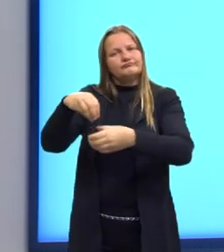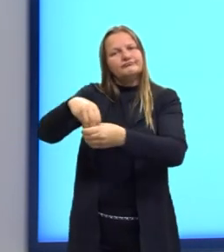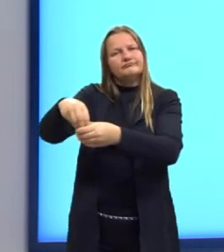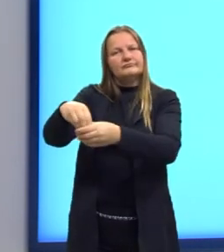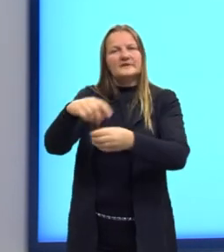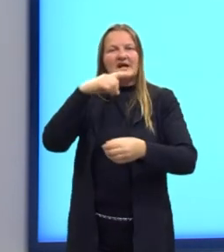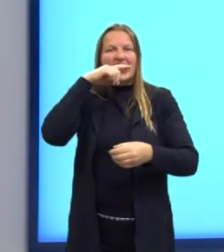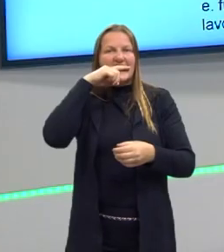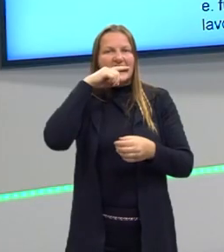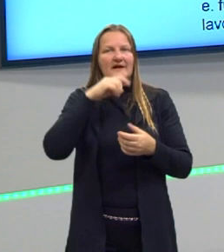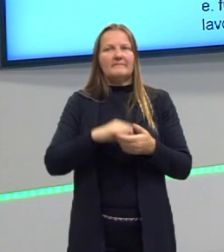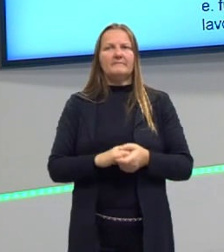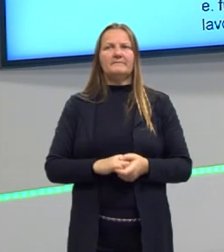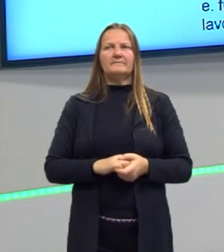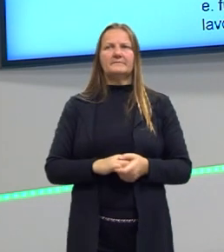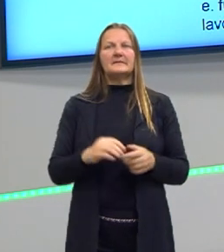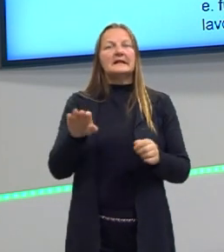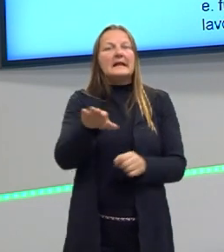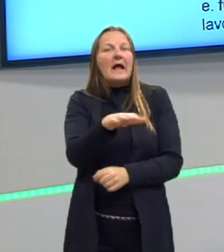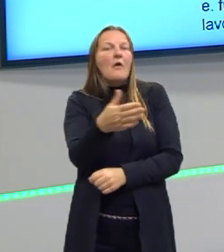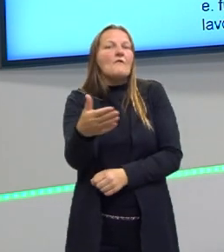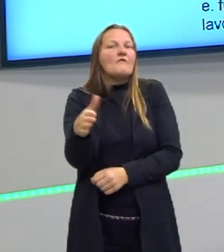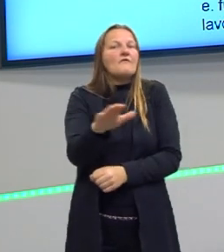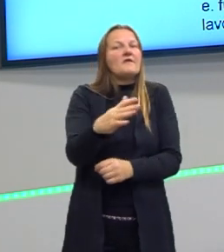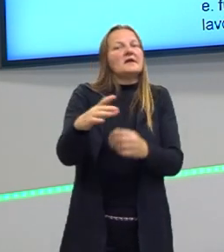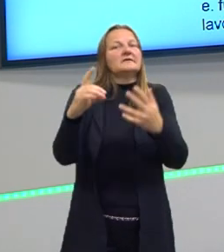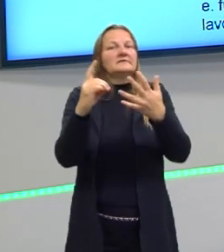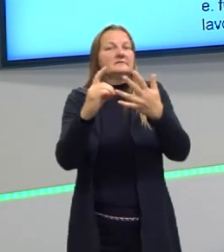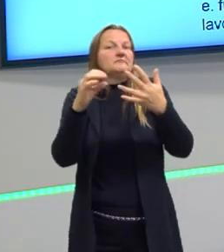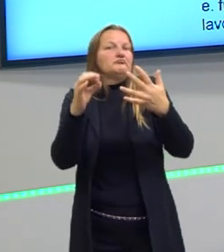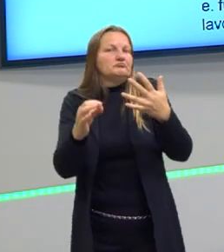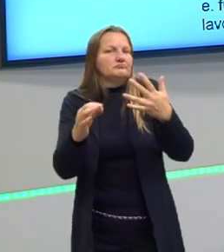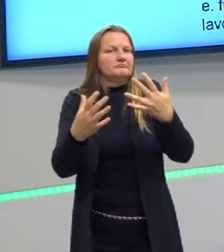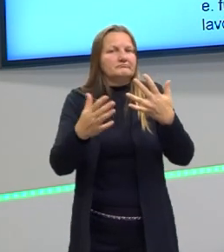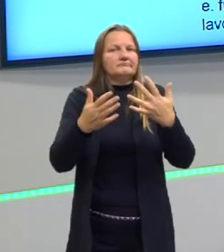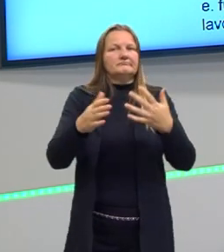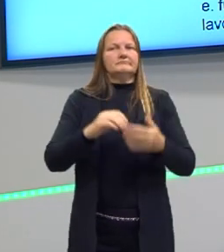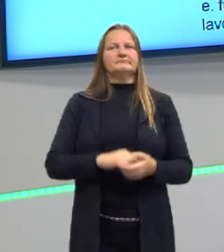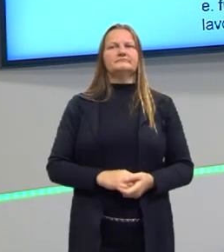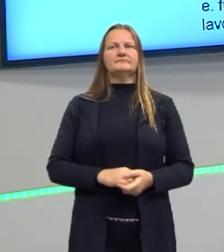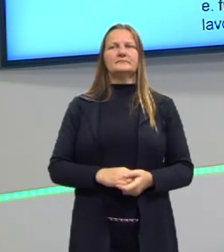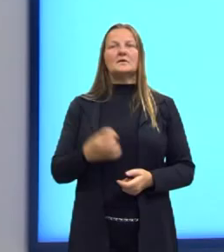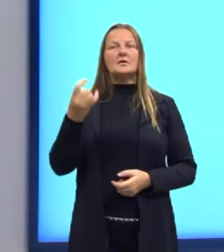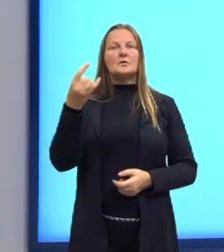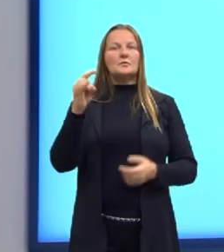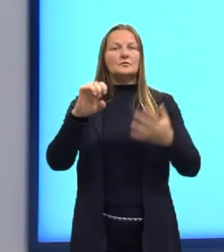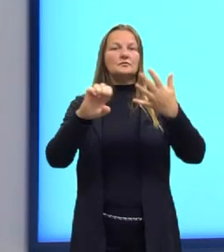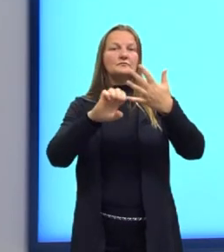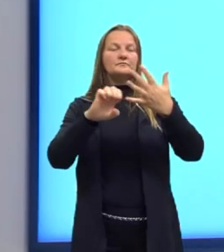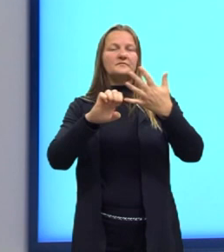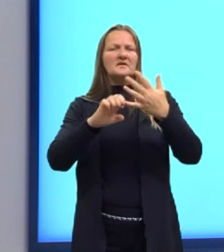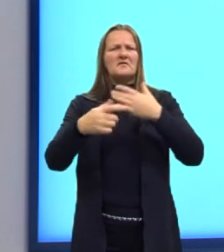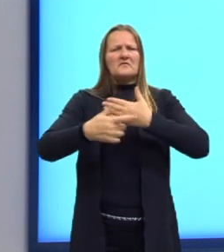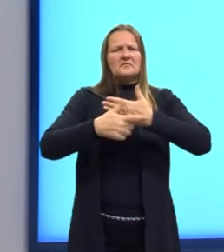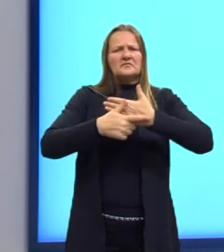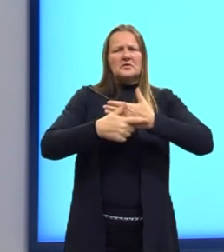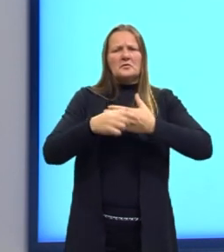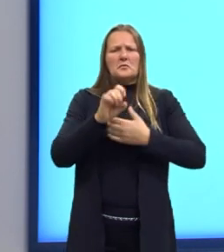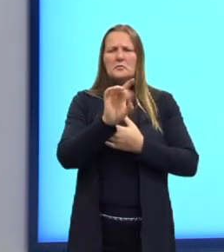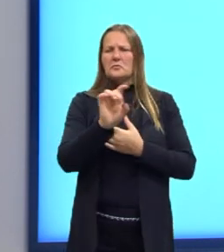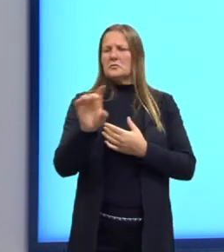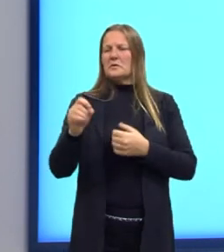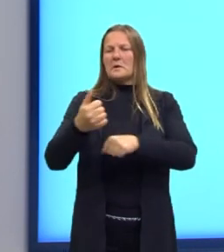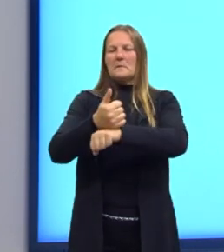cana-de-açúcar então Possivelmente é a nossa questão a nossa alternativa correta e funções particulares de cada